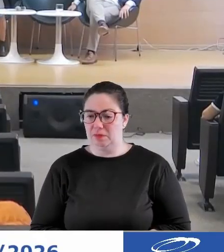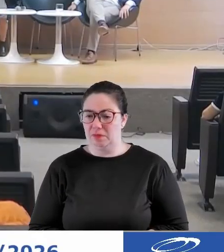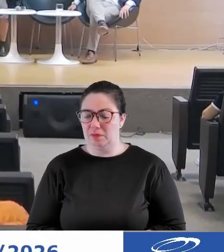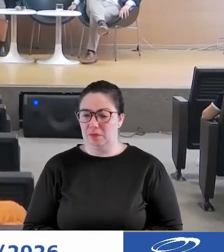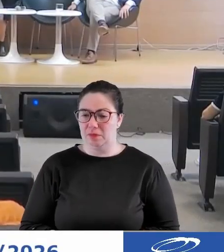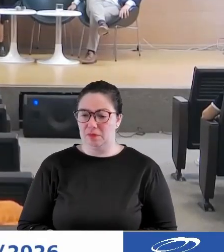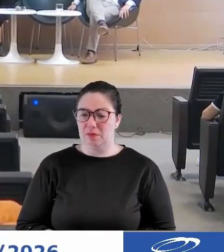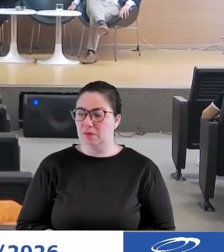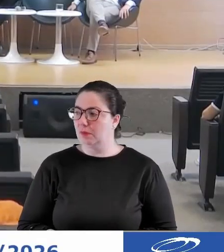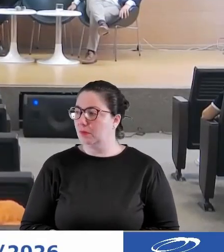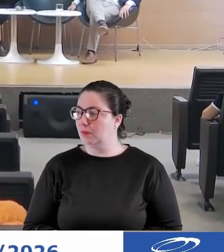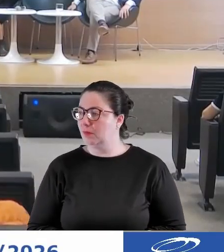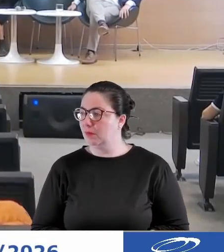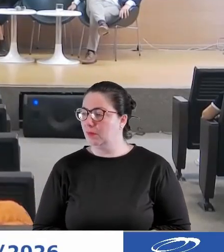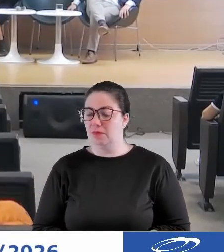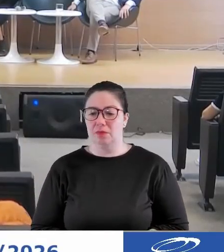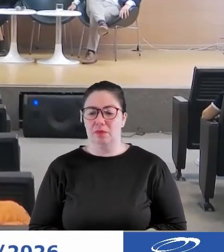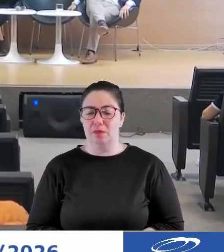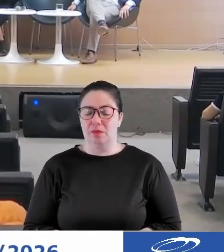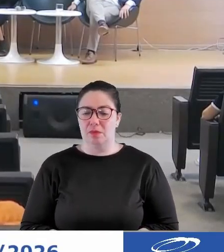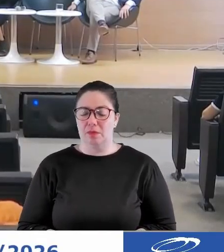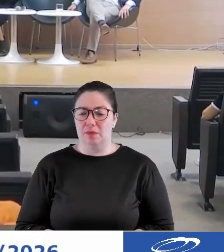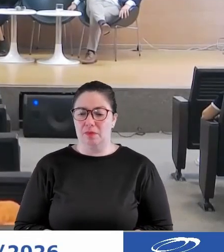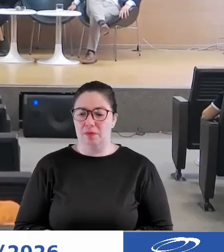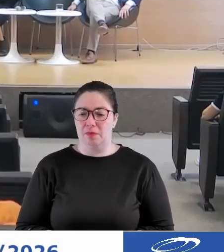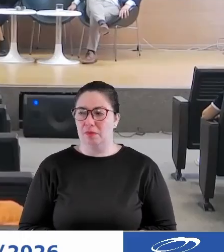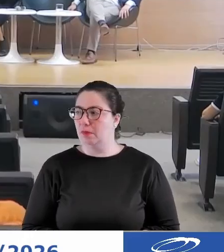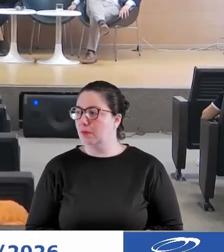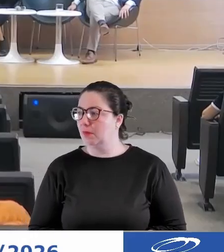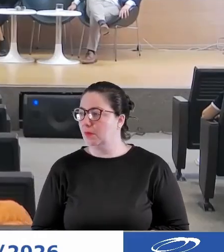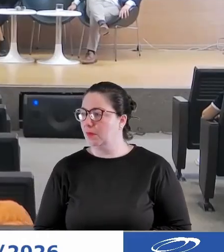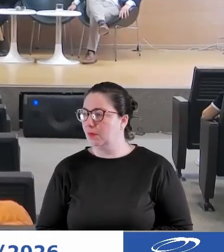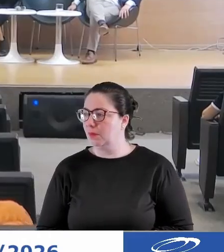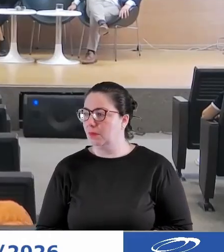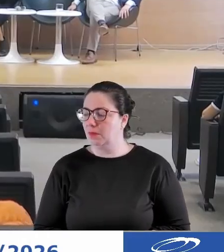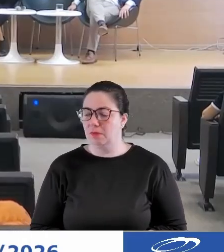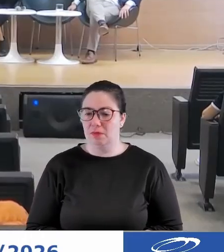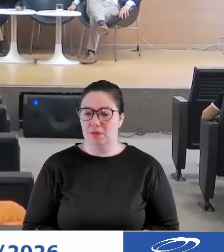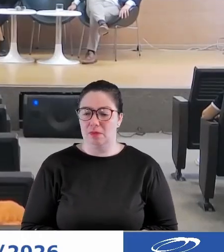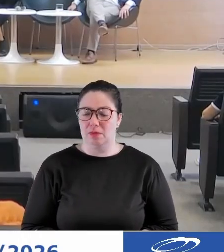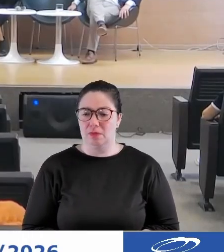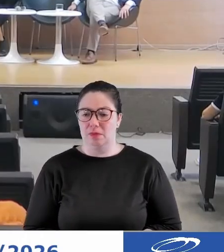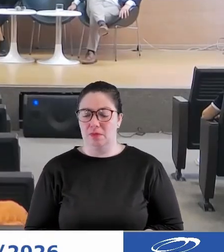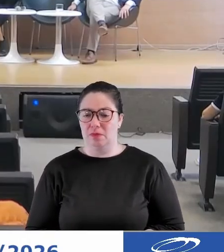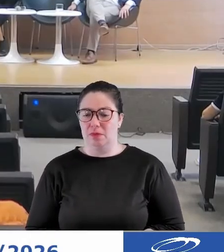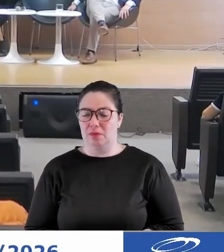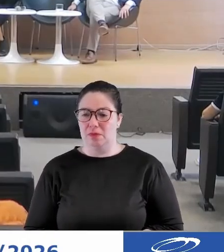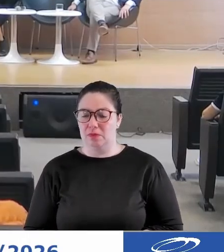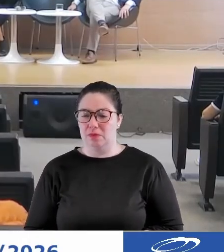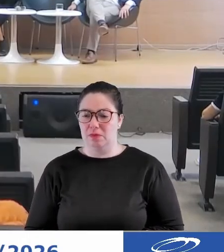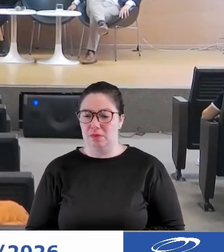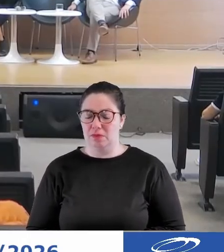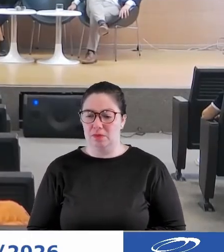In microdialysis, do you only analyze the antibiotic concentration, or is it also possible to collect material